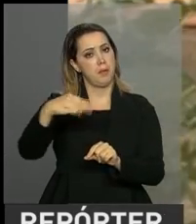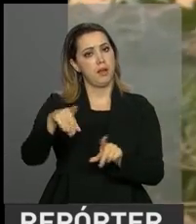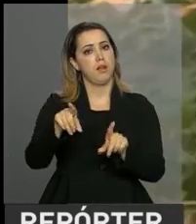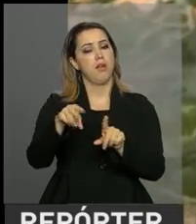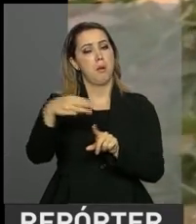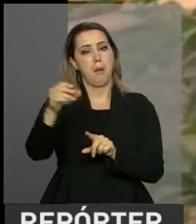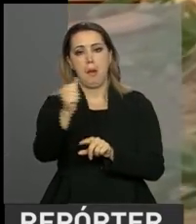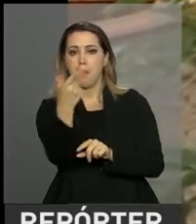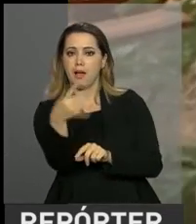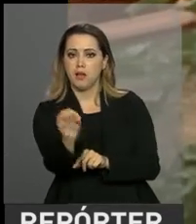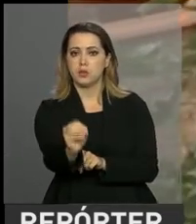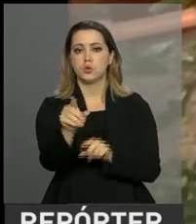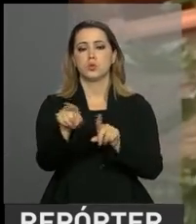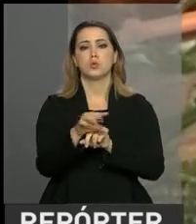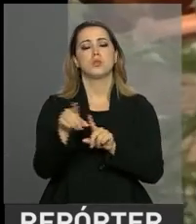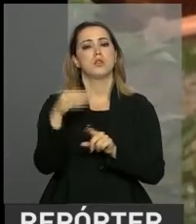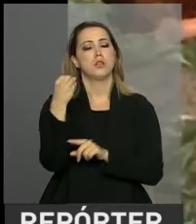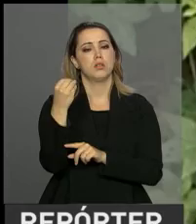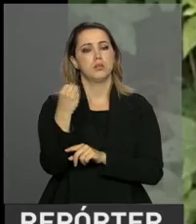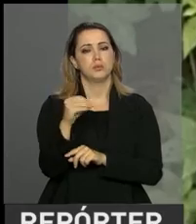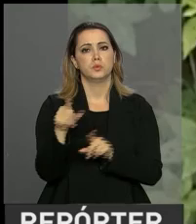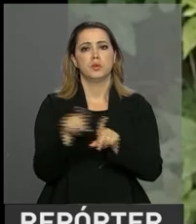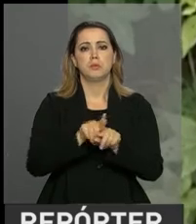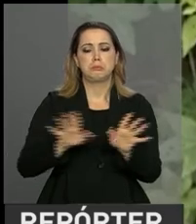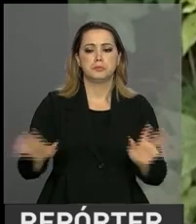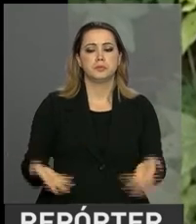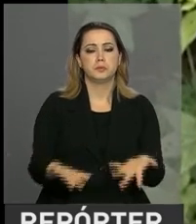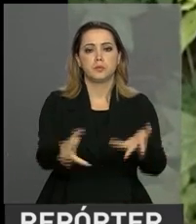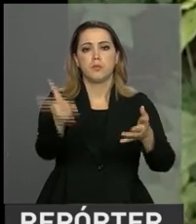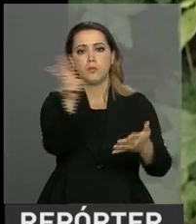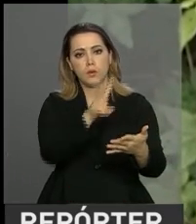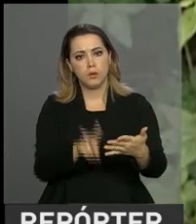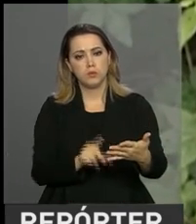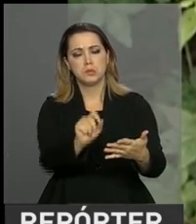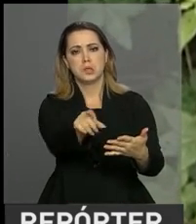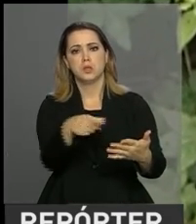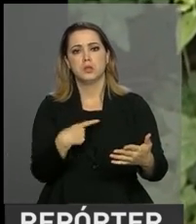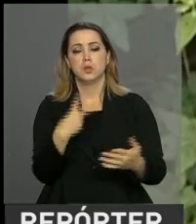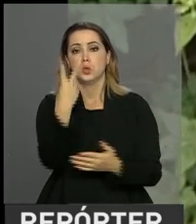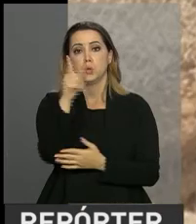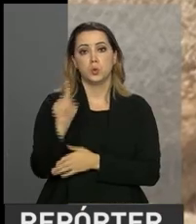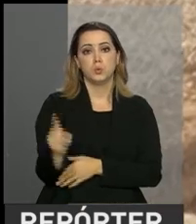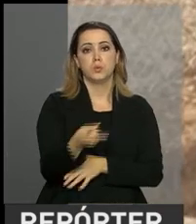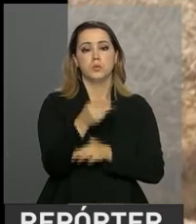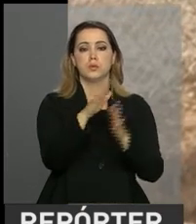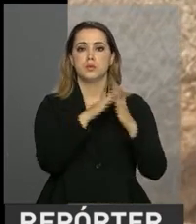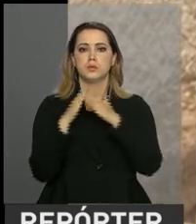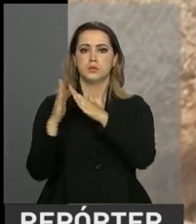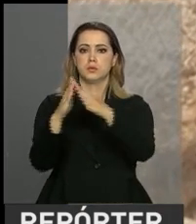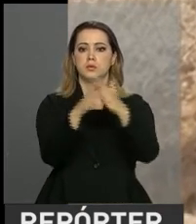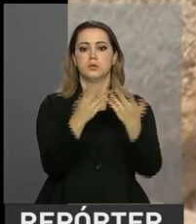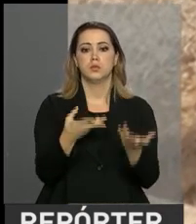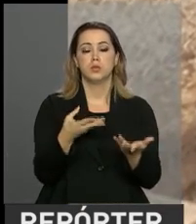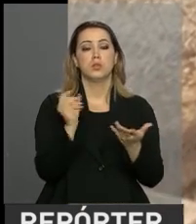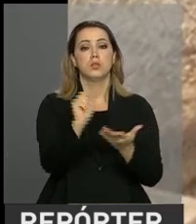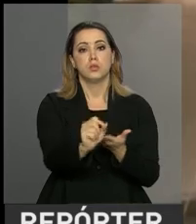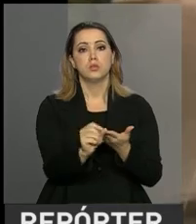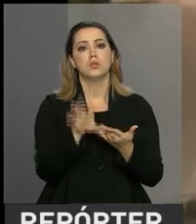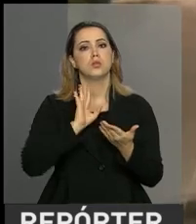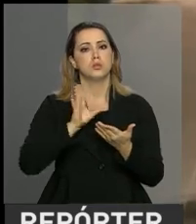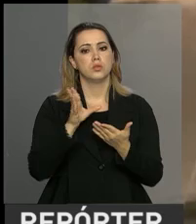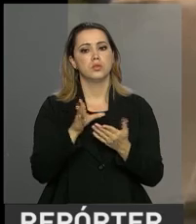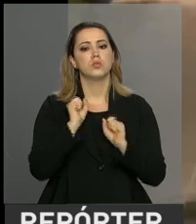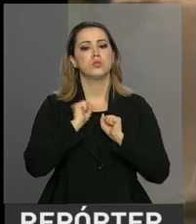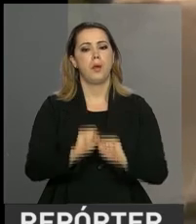epidemiológica intensifica a prevenção verificando cerca de duas mil casas dessa maneira o órgão já